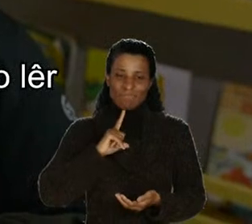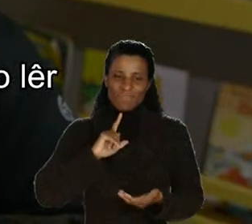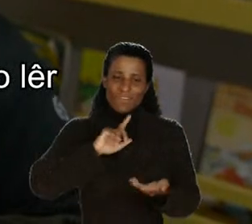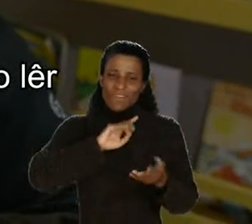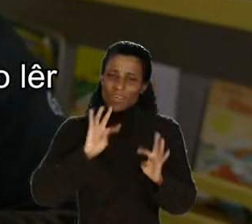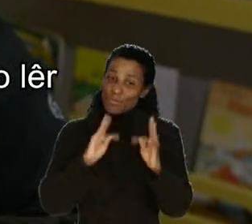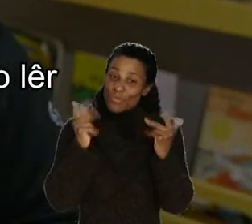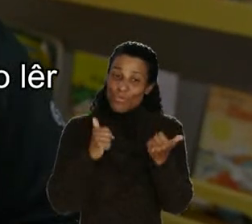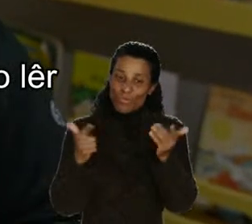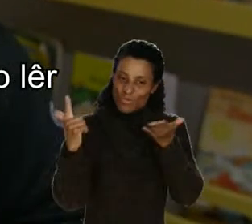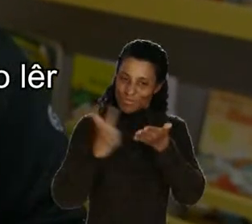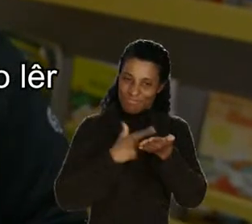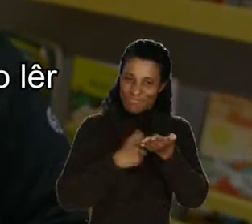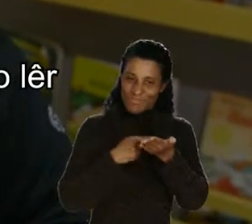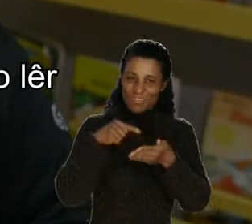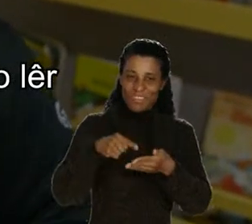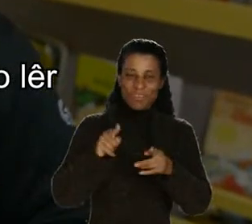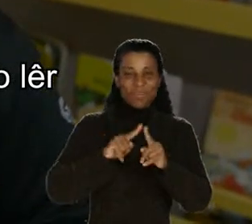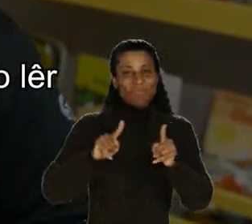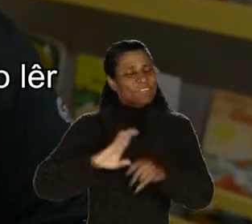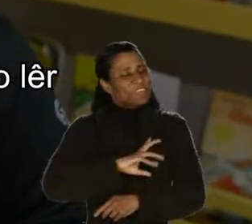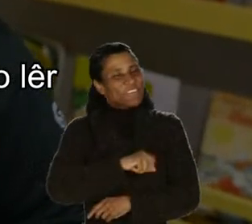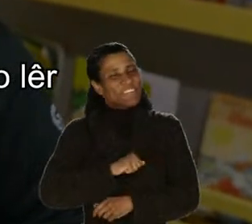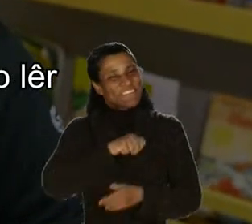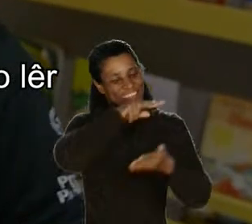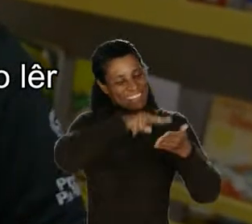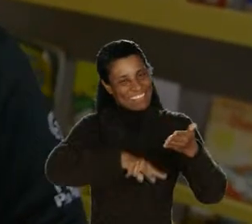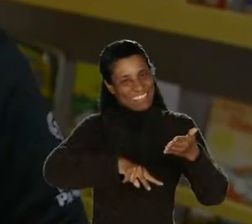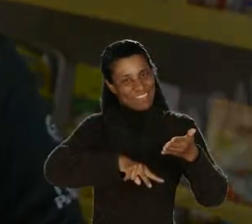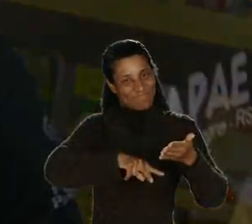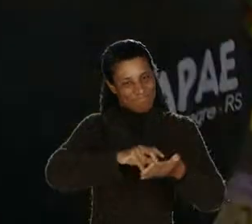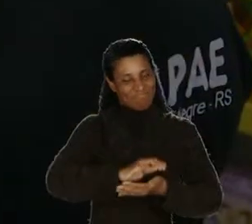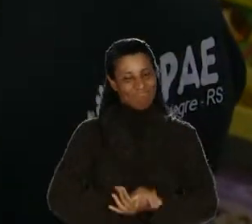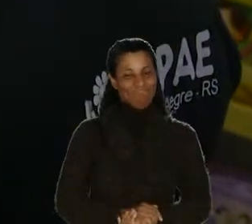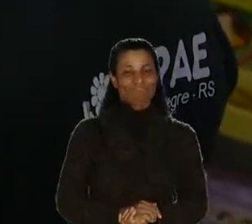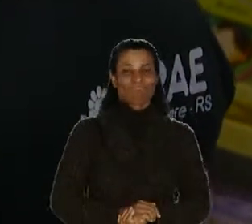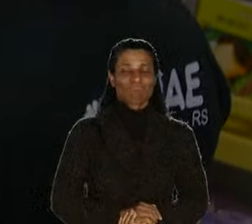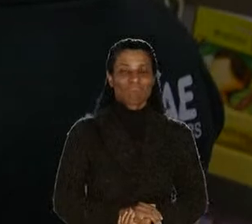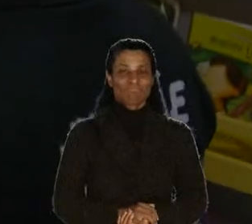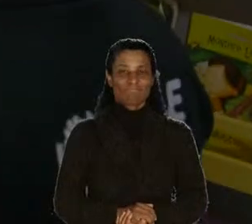Tenho 2 livros aqui, eu adoro mais. Eu gosto de ler.